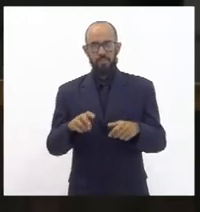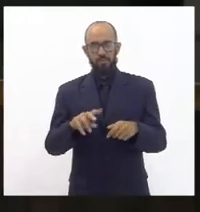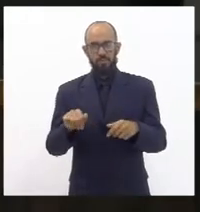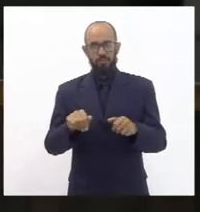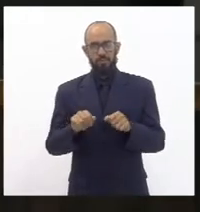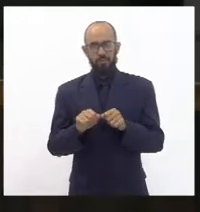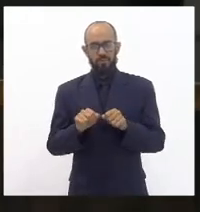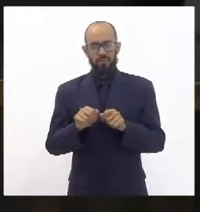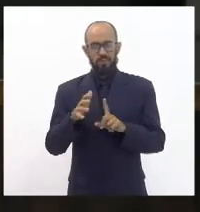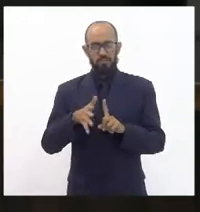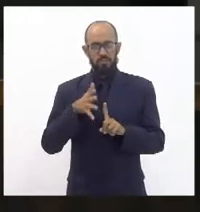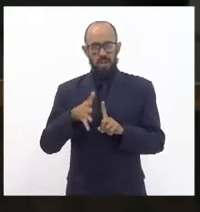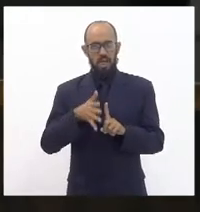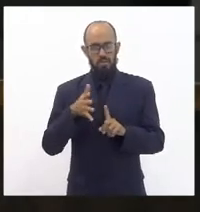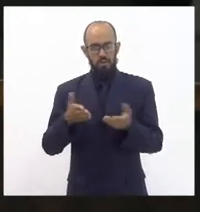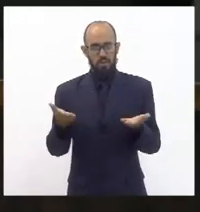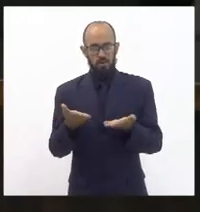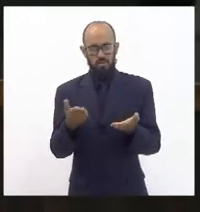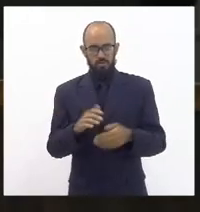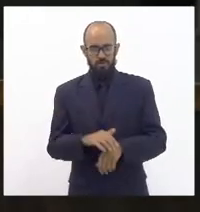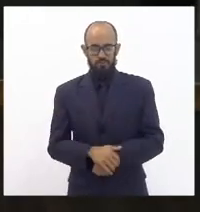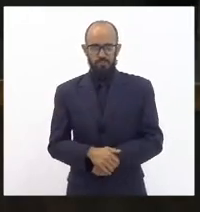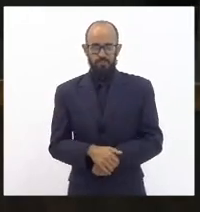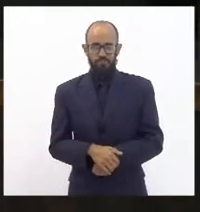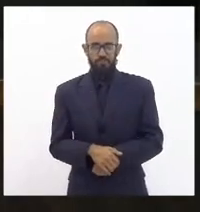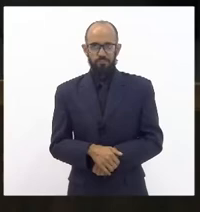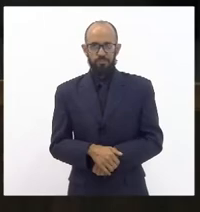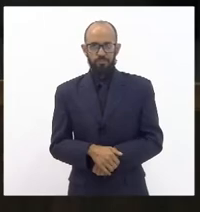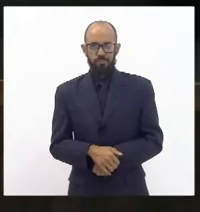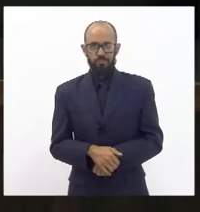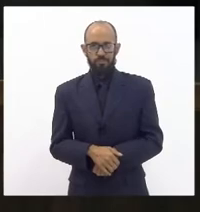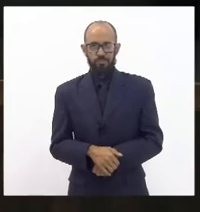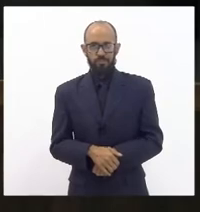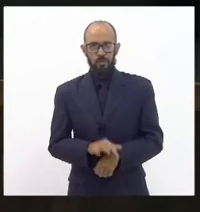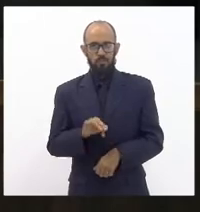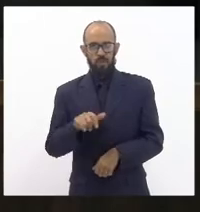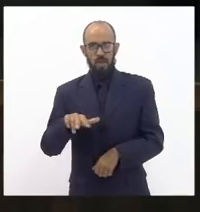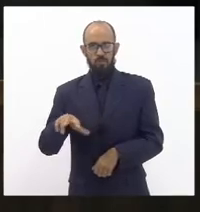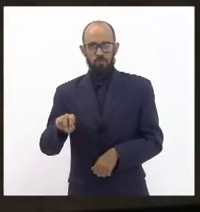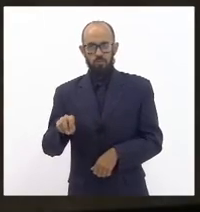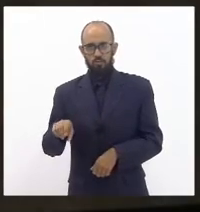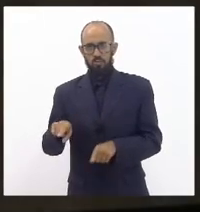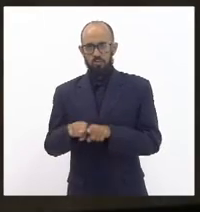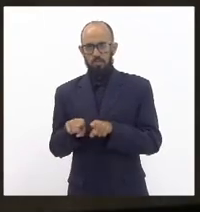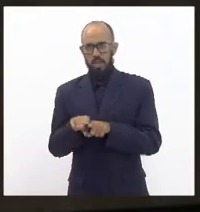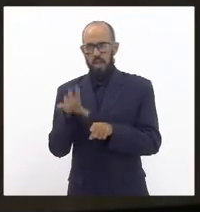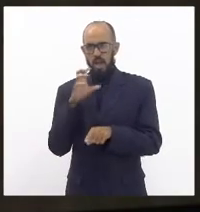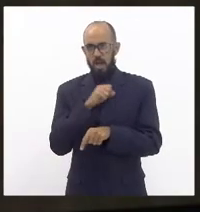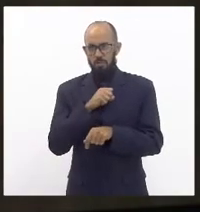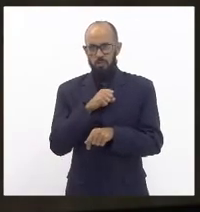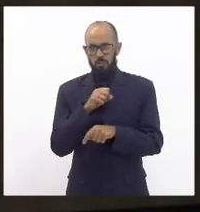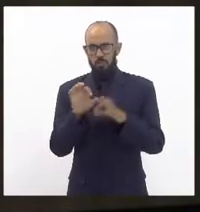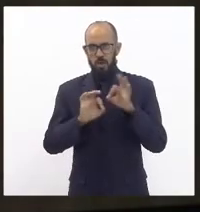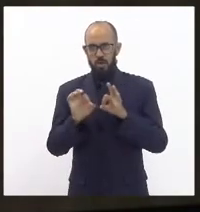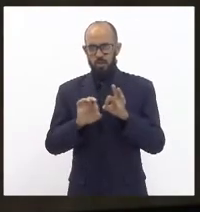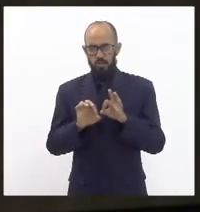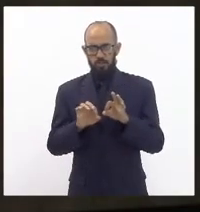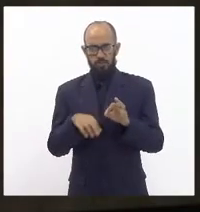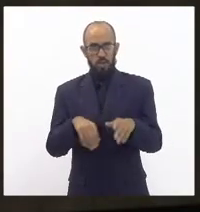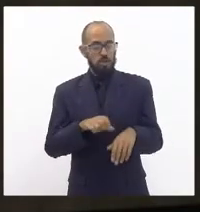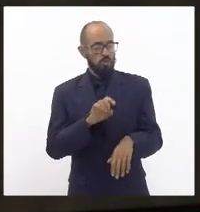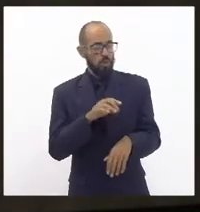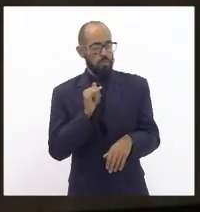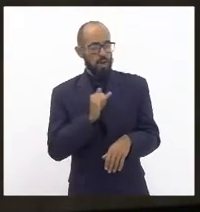vai fazer o uso da palavra Deputado Flávio certamente registrou aqui o deputado Renata Souza se